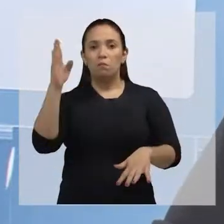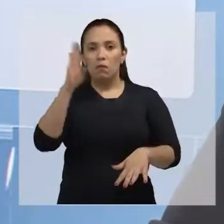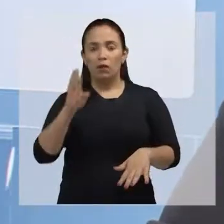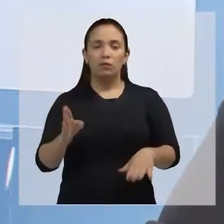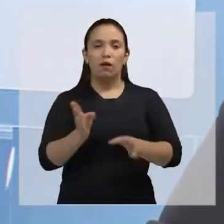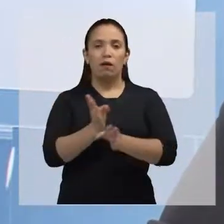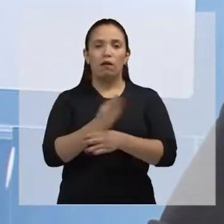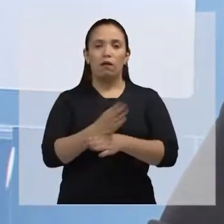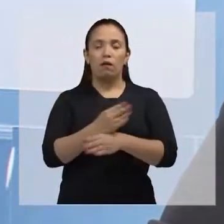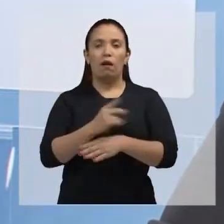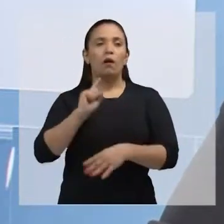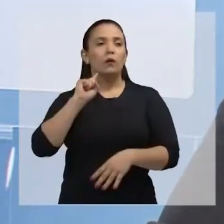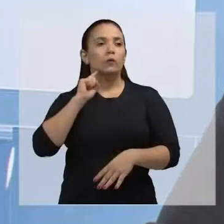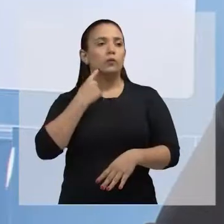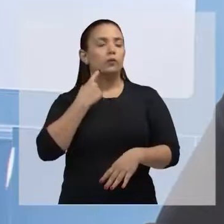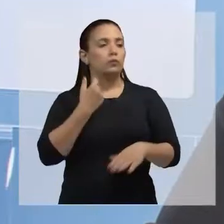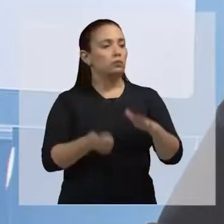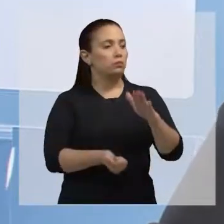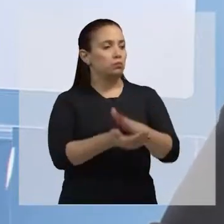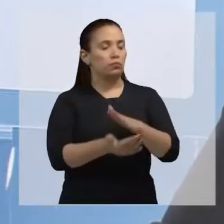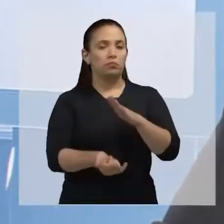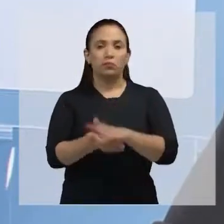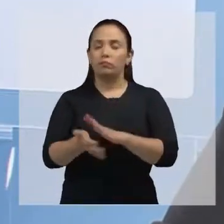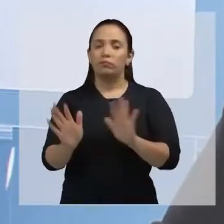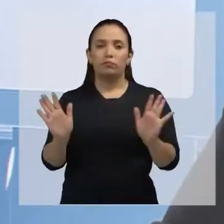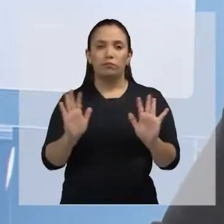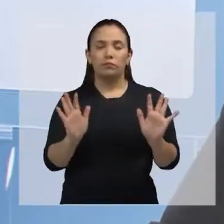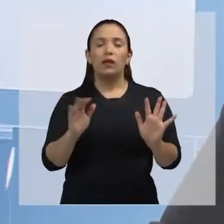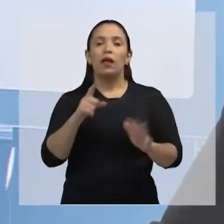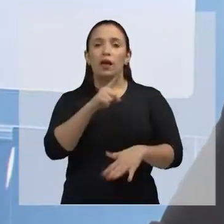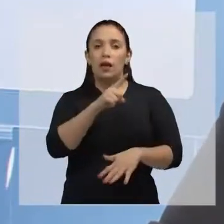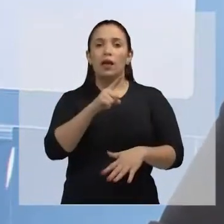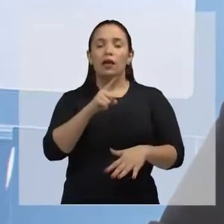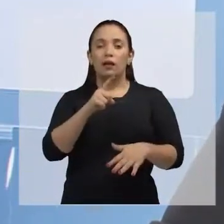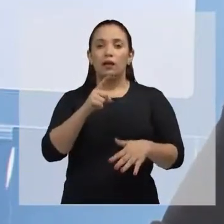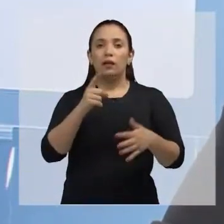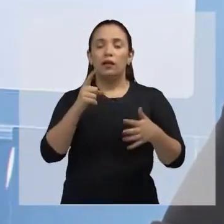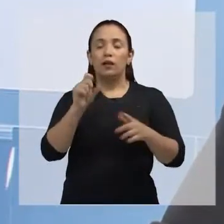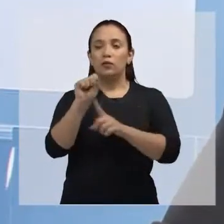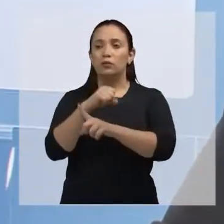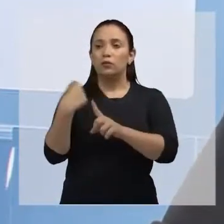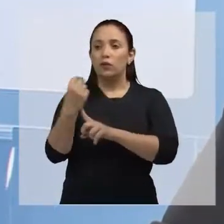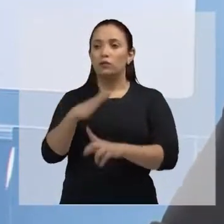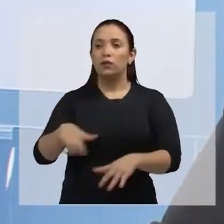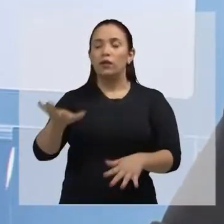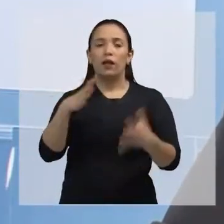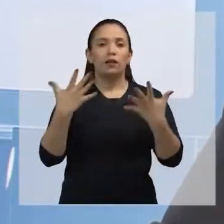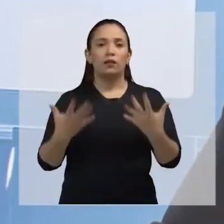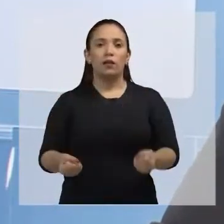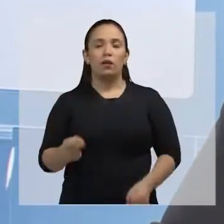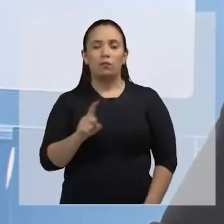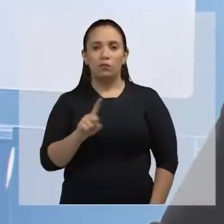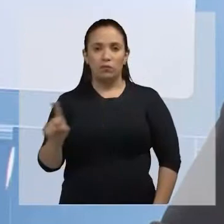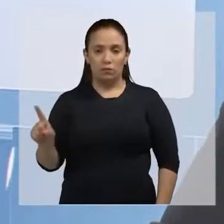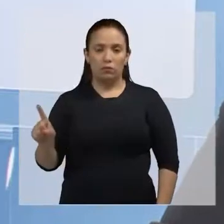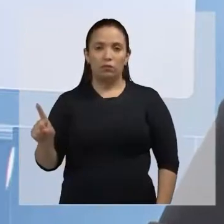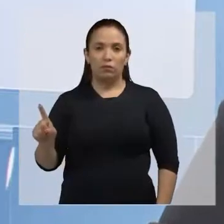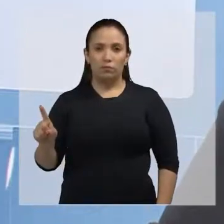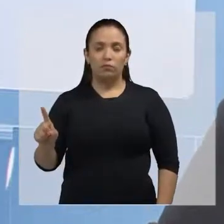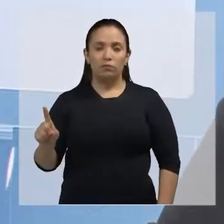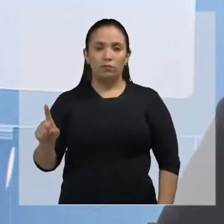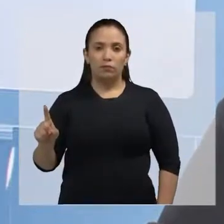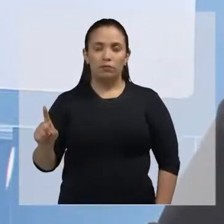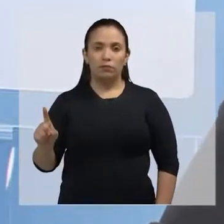impunidade, que ele comungava com o sentimento da população brasileira, que não aceita mais impunidade no nosso país. O resumo da obra foi